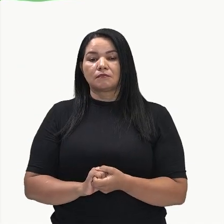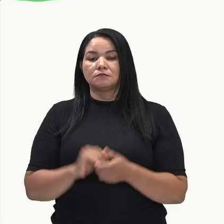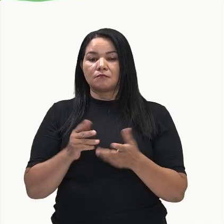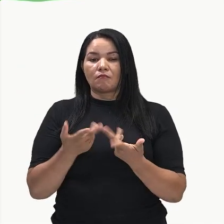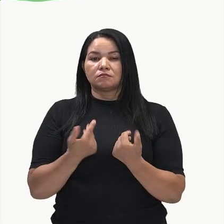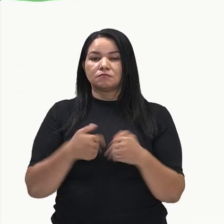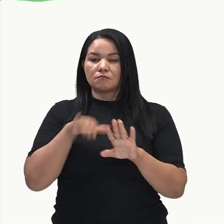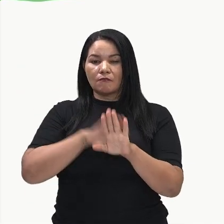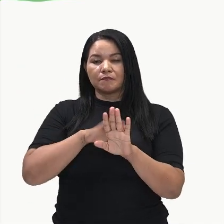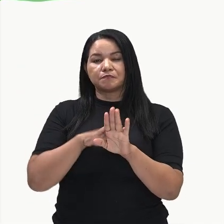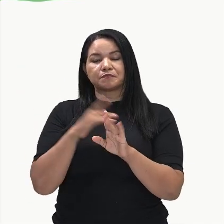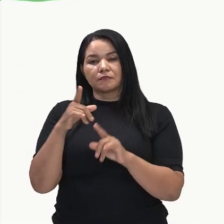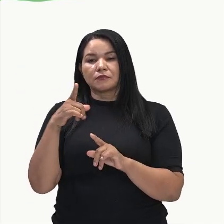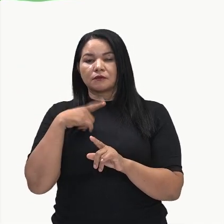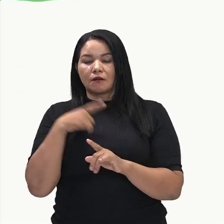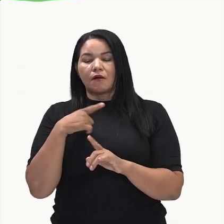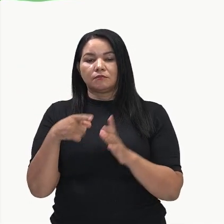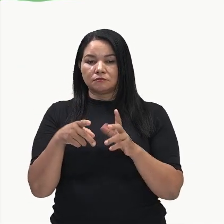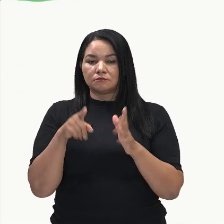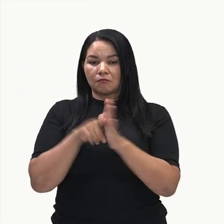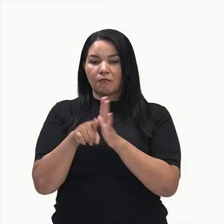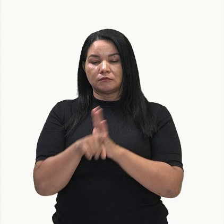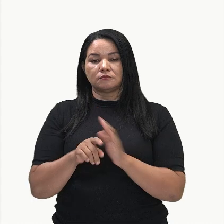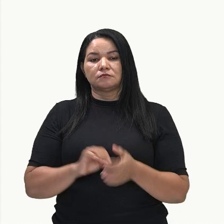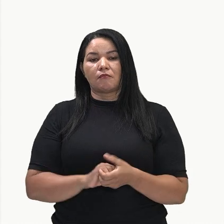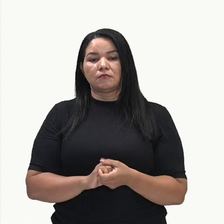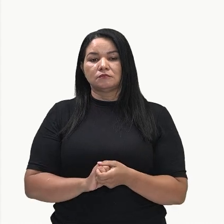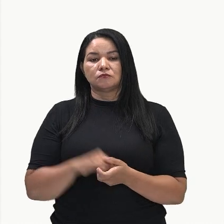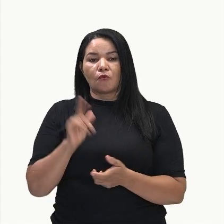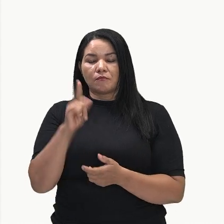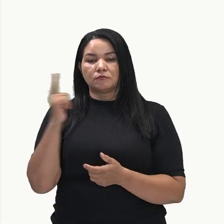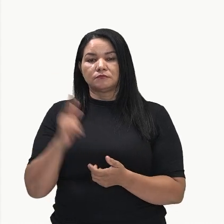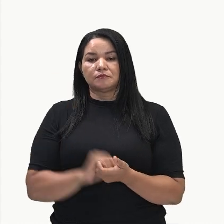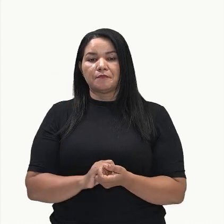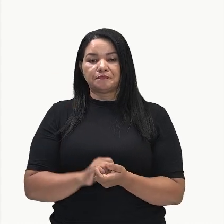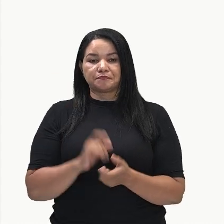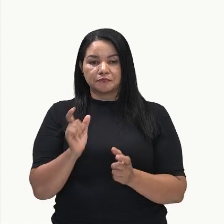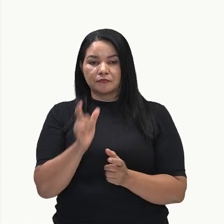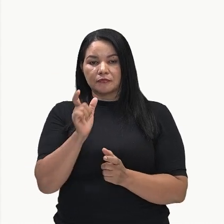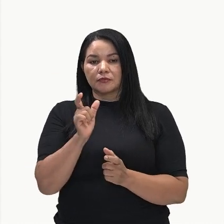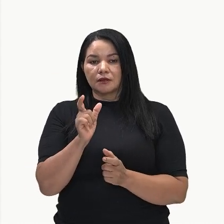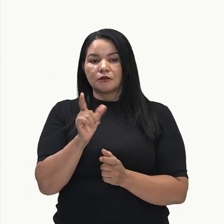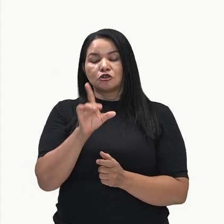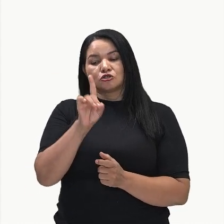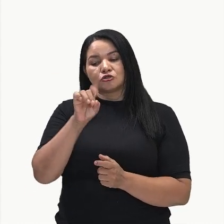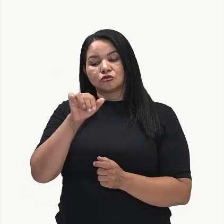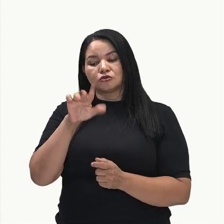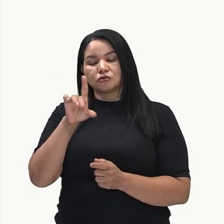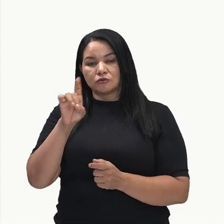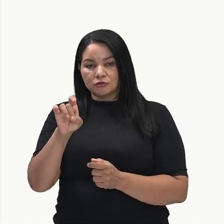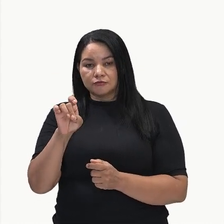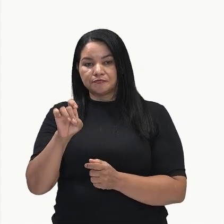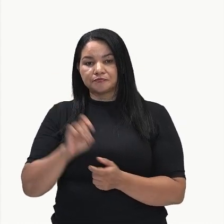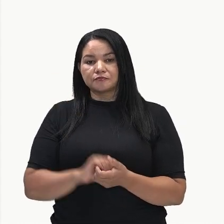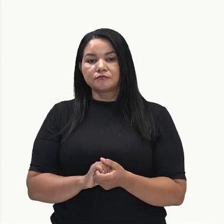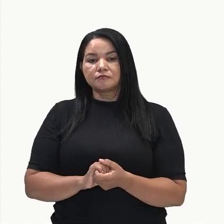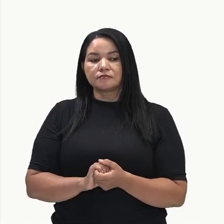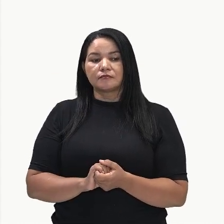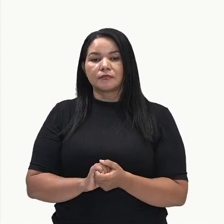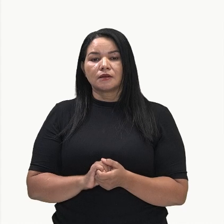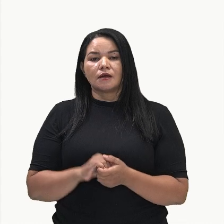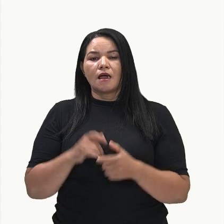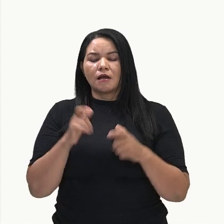Digamos que mañana vendrá Maribel. Donde? Aonde? É o nosso onde e aonde, né? Você usa